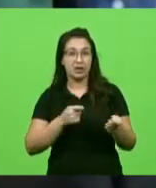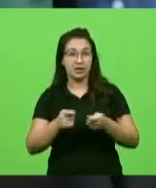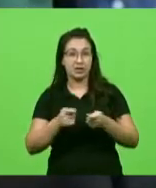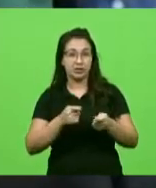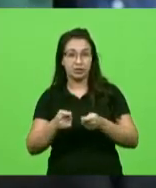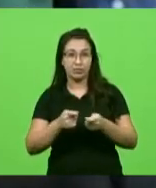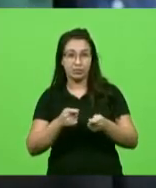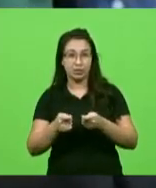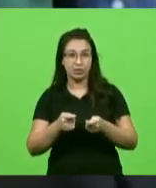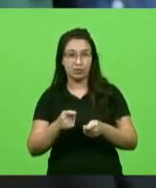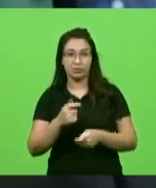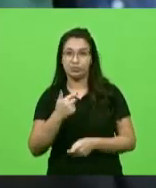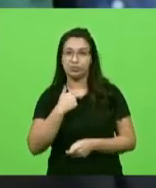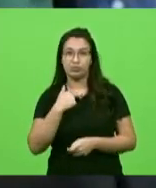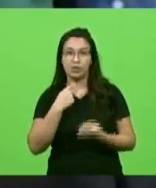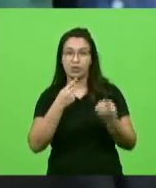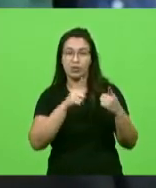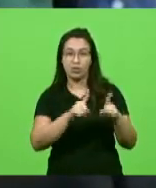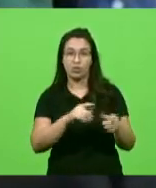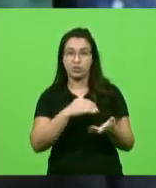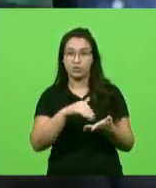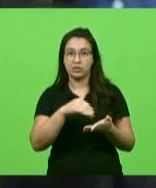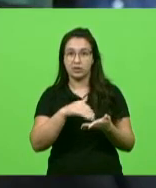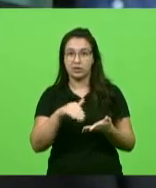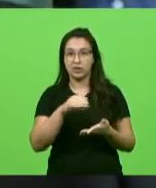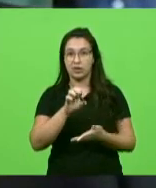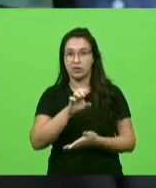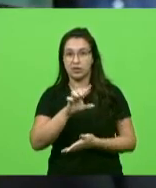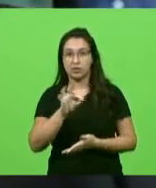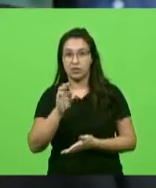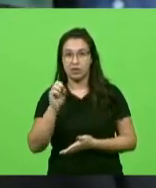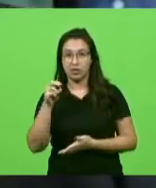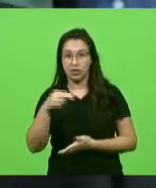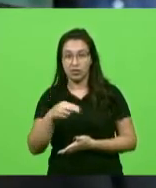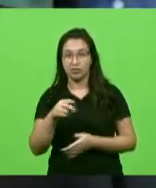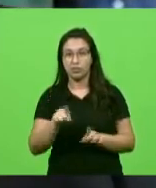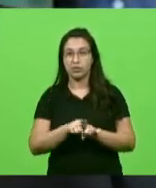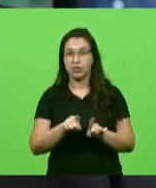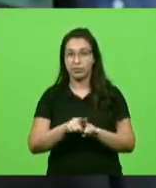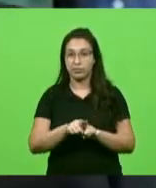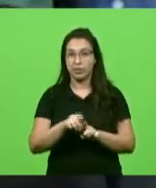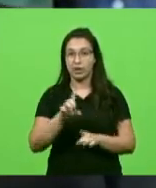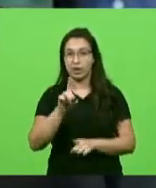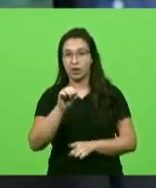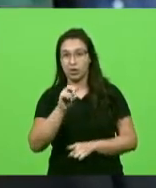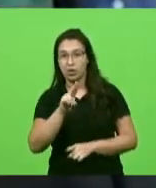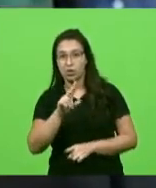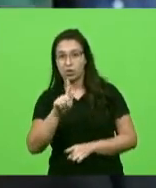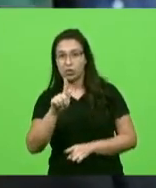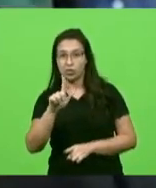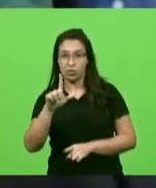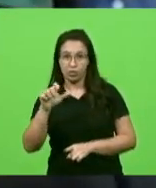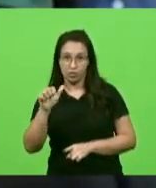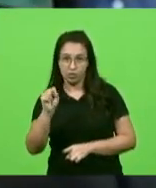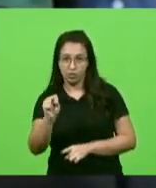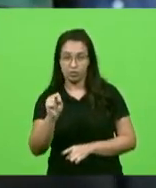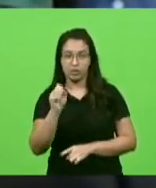Eles produzem secretário de estado é como se referir e da casa civil sobre as bolas eram